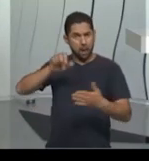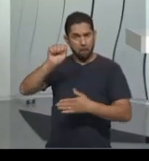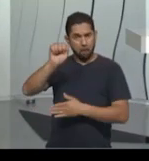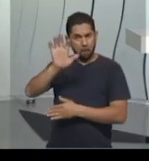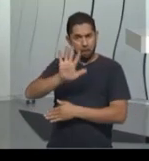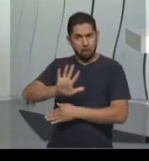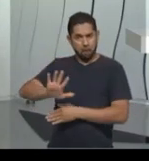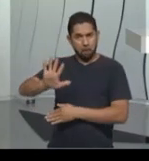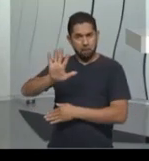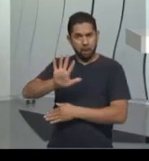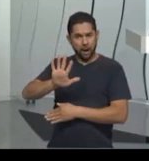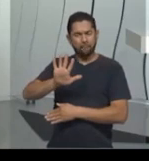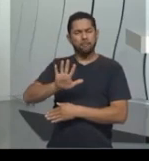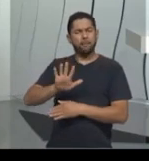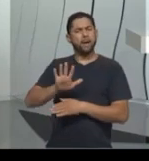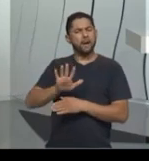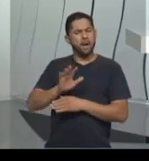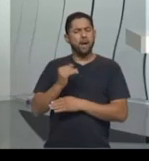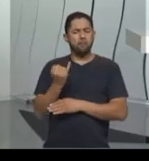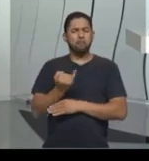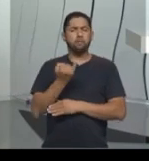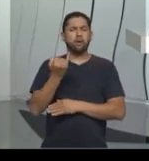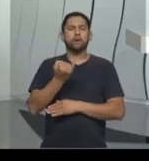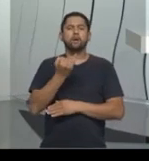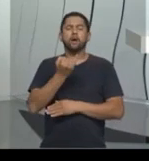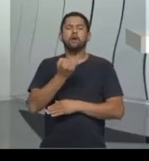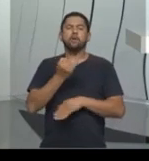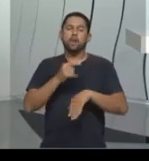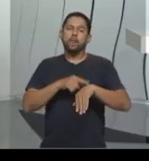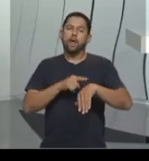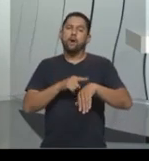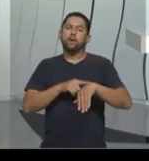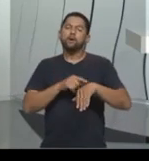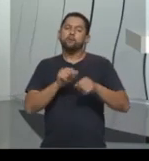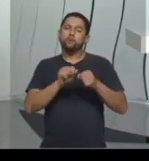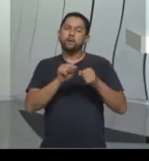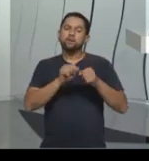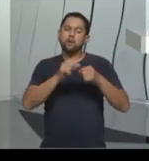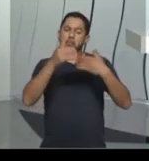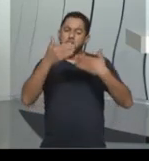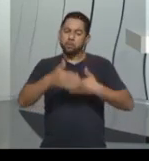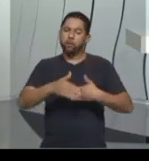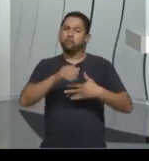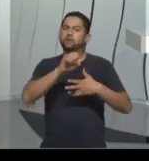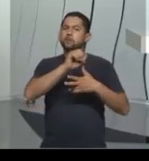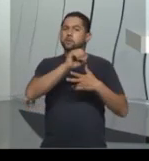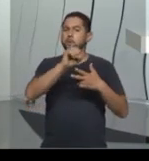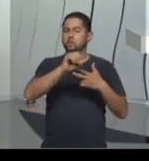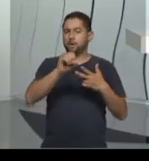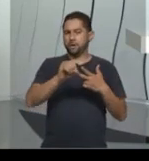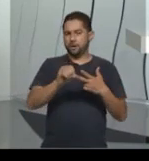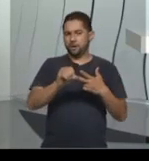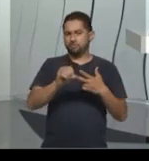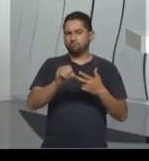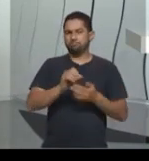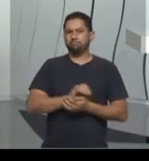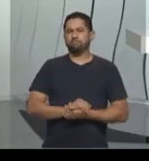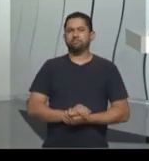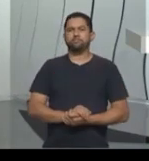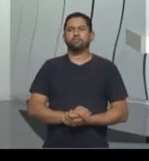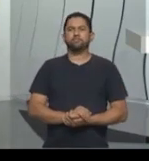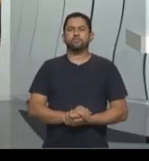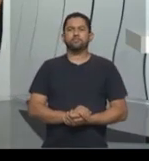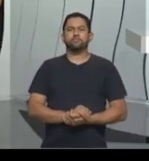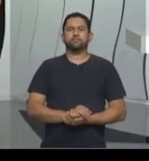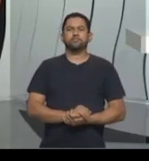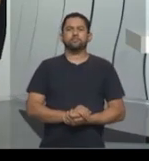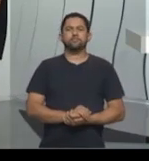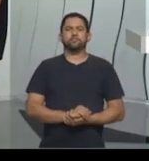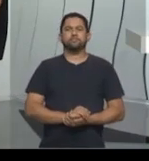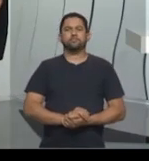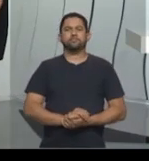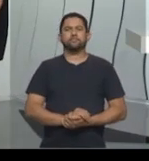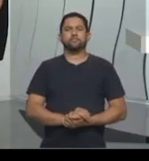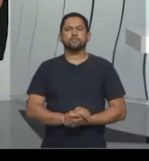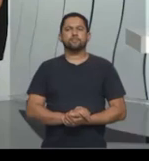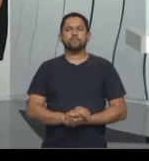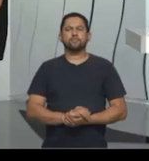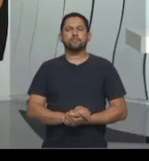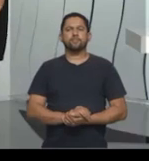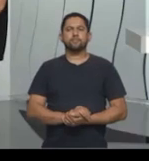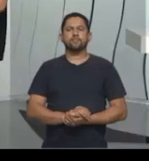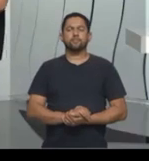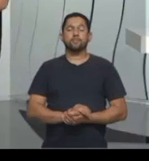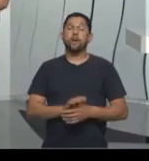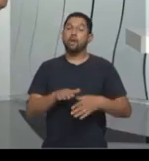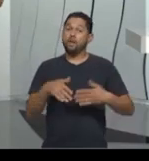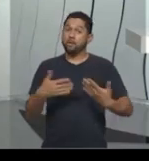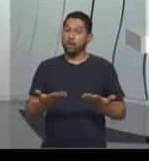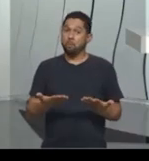são importantíssimos para as provas aí que vocês vão encarar do Enem, na próxima aí que começar, tá? Então, vamos lá.